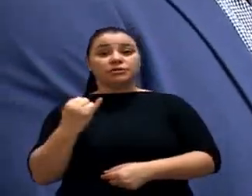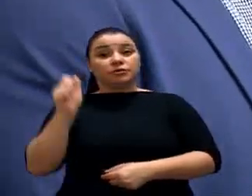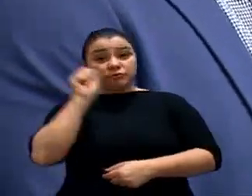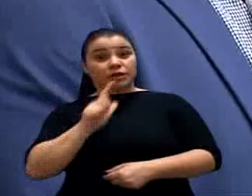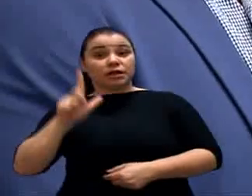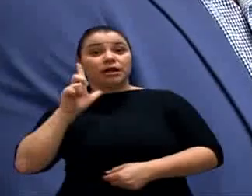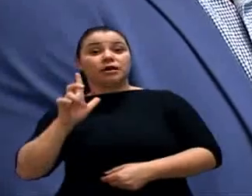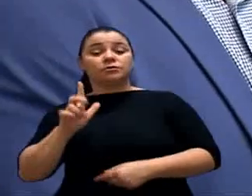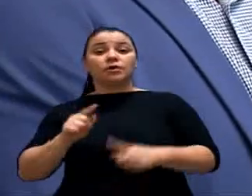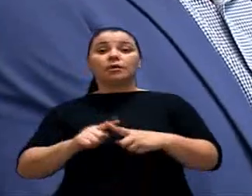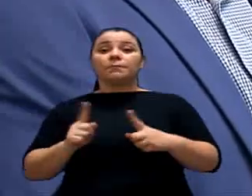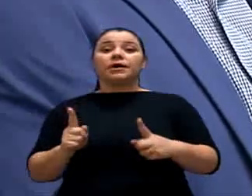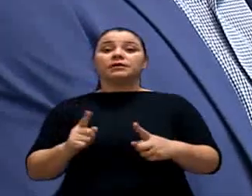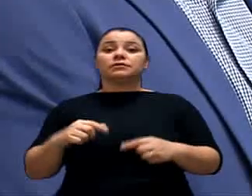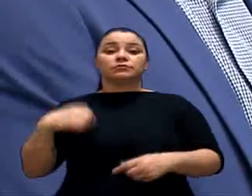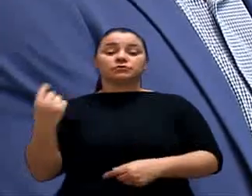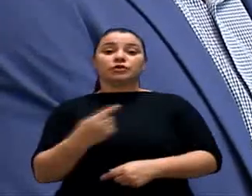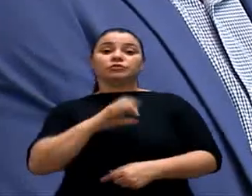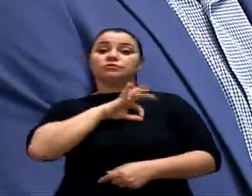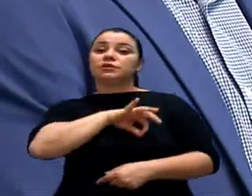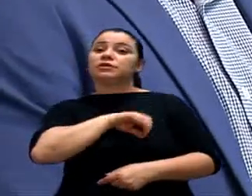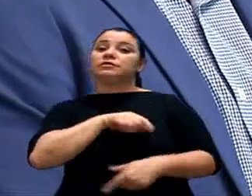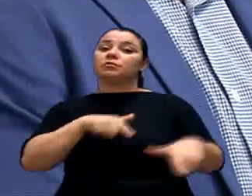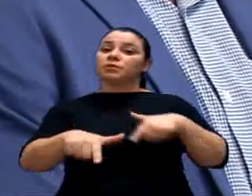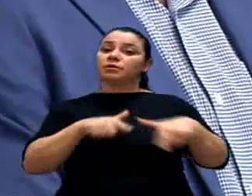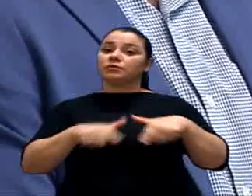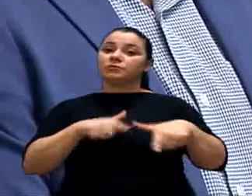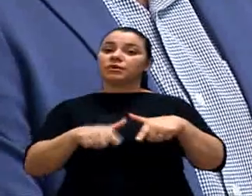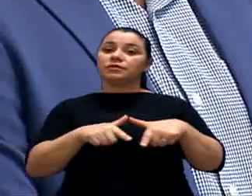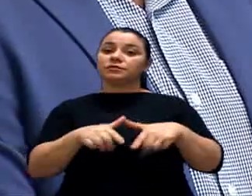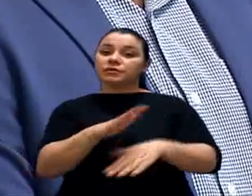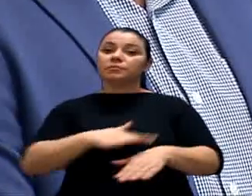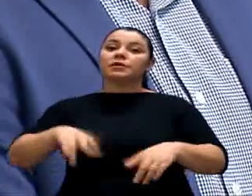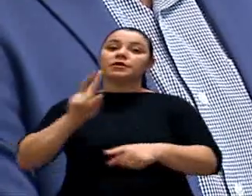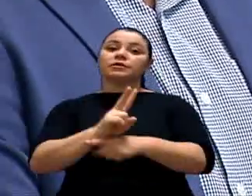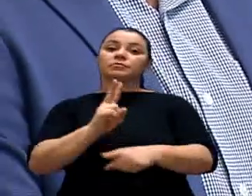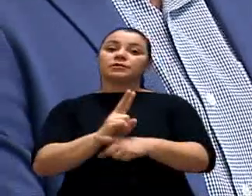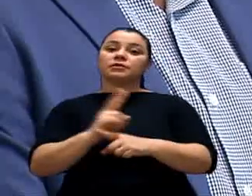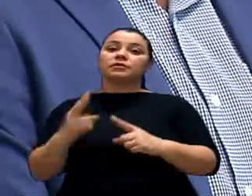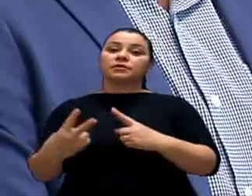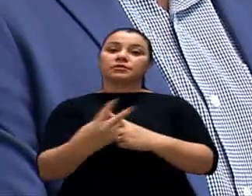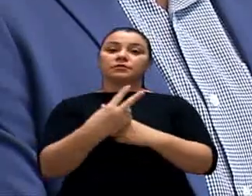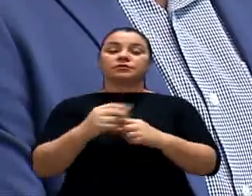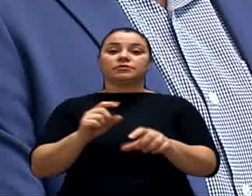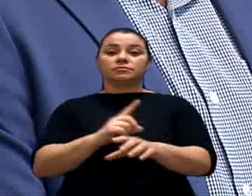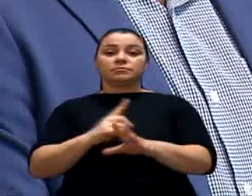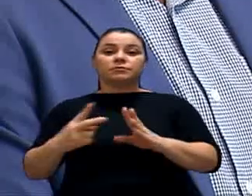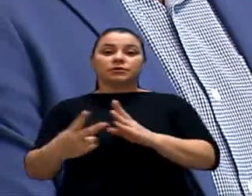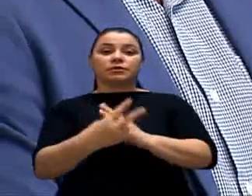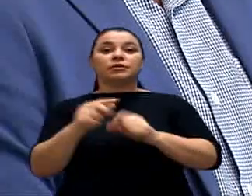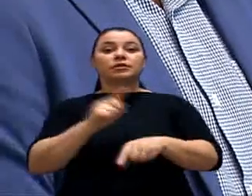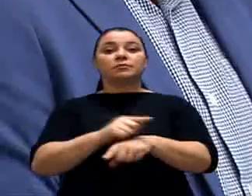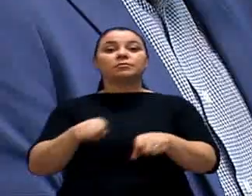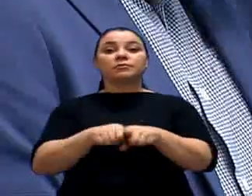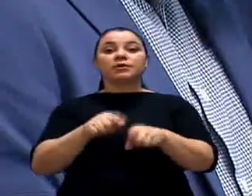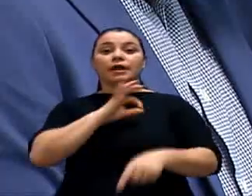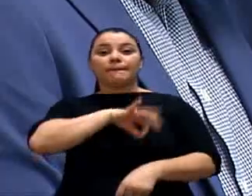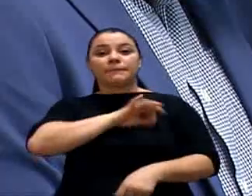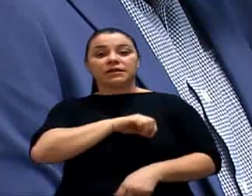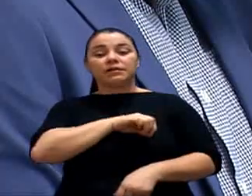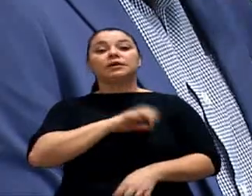nossos policiais, eles prestam um serviço para a sociedade de defesa e proteção da sociedade. A polícia militar, ela é uma